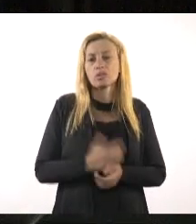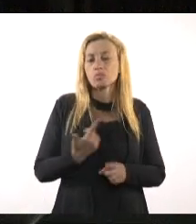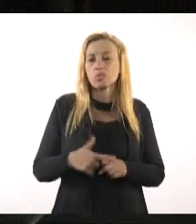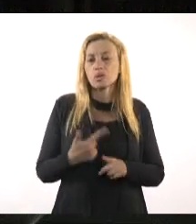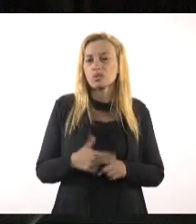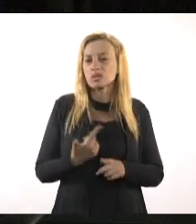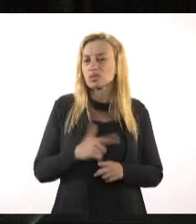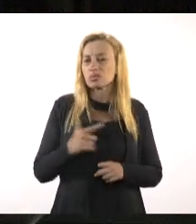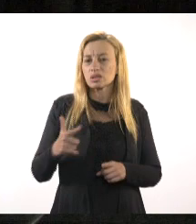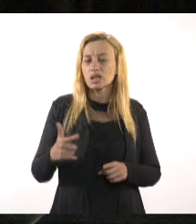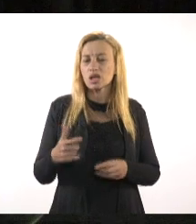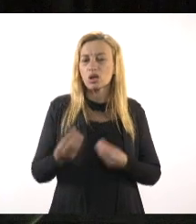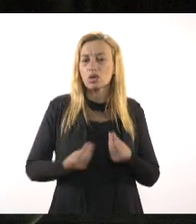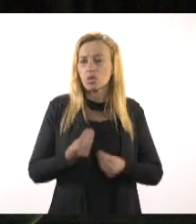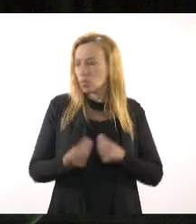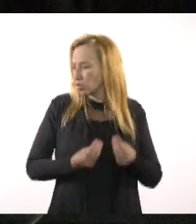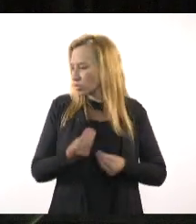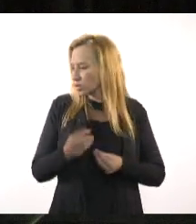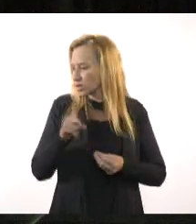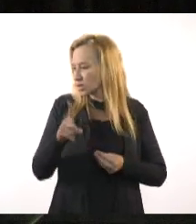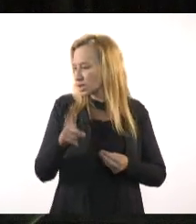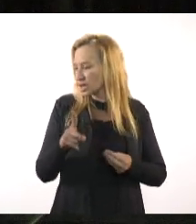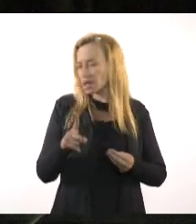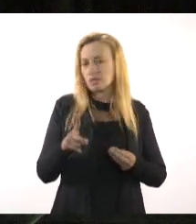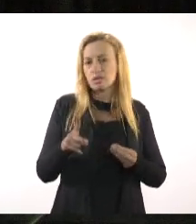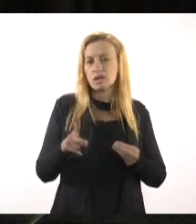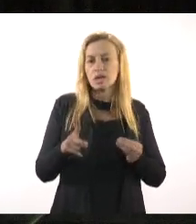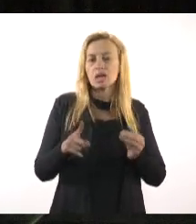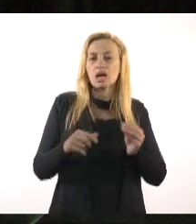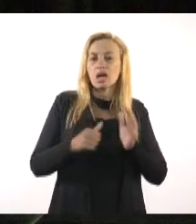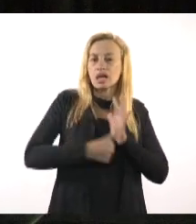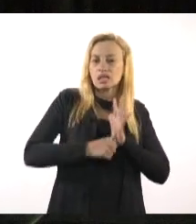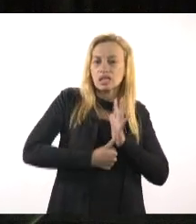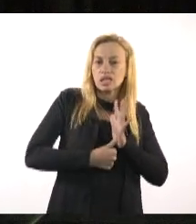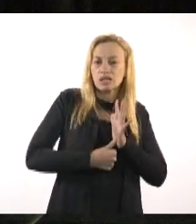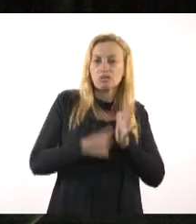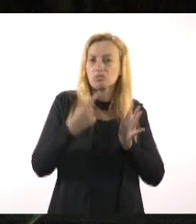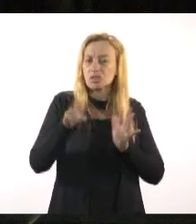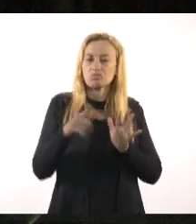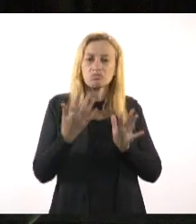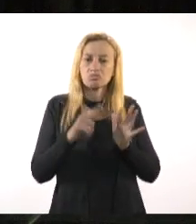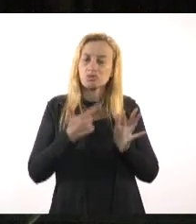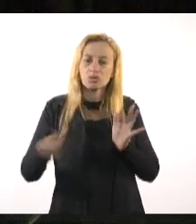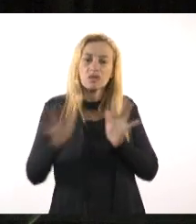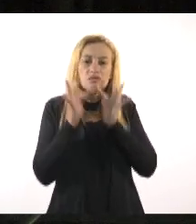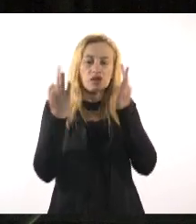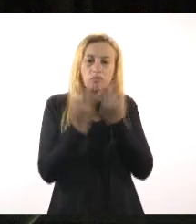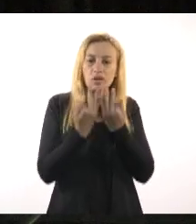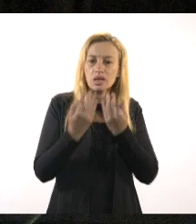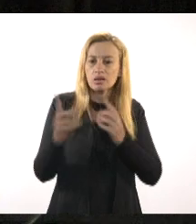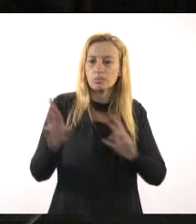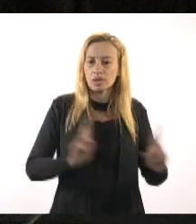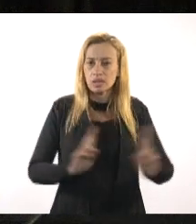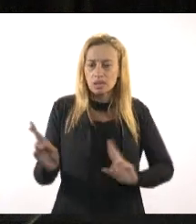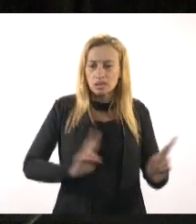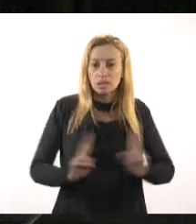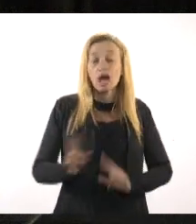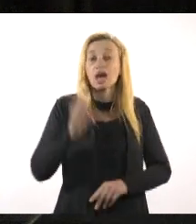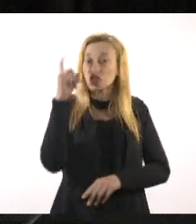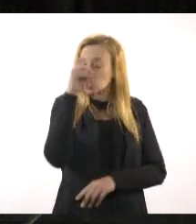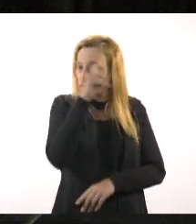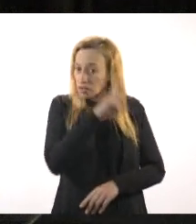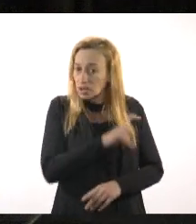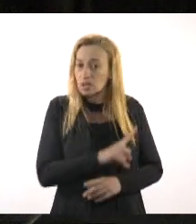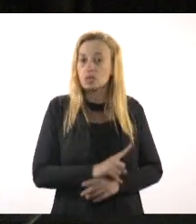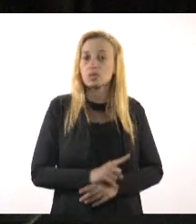que você vai buscar a sua identidade se você não tem uma família com que se relacionar? Então, é difícil, são pessoas